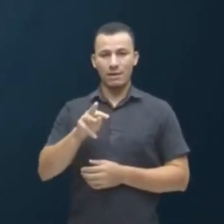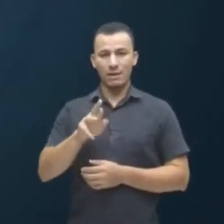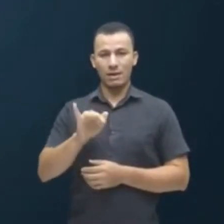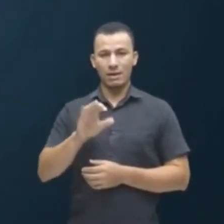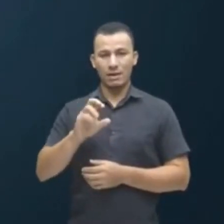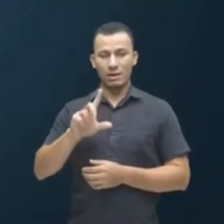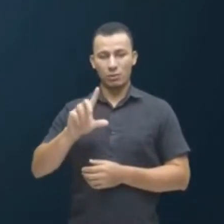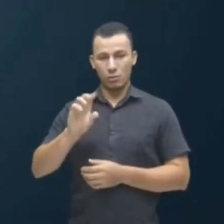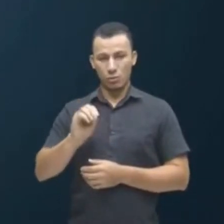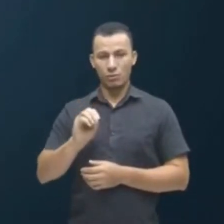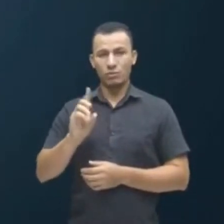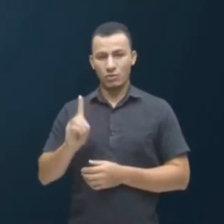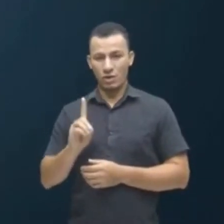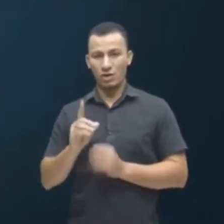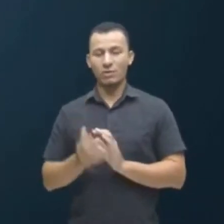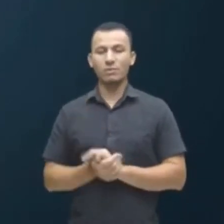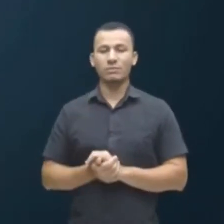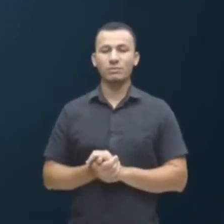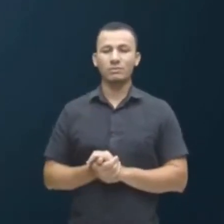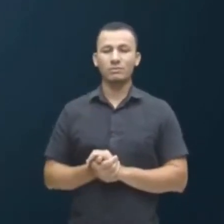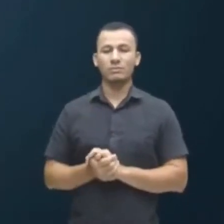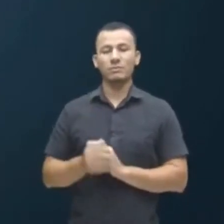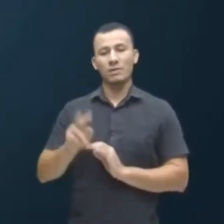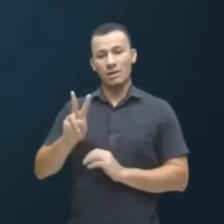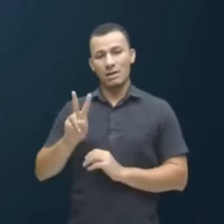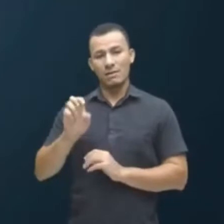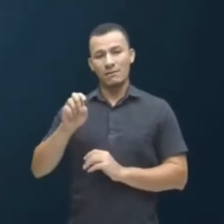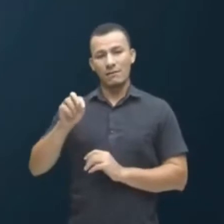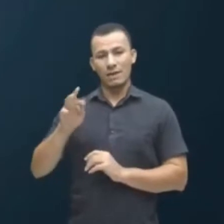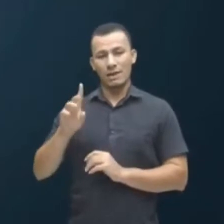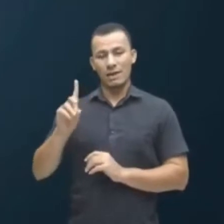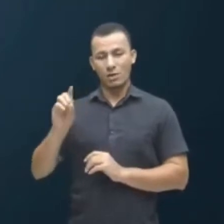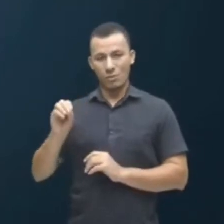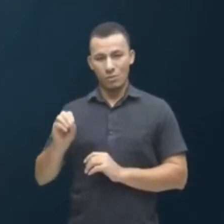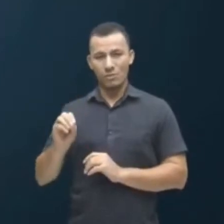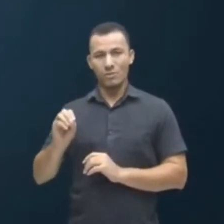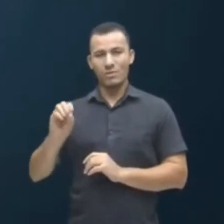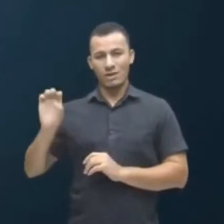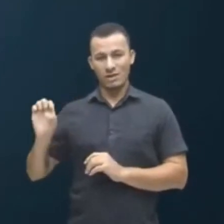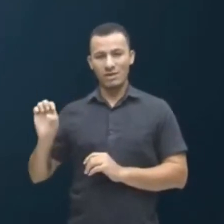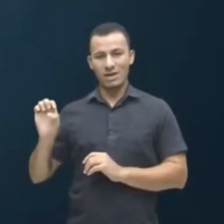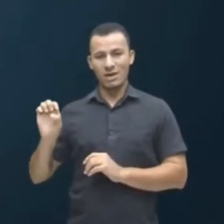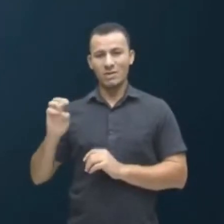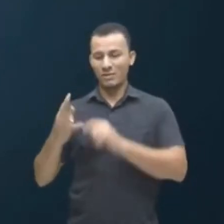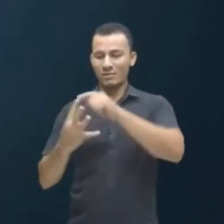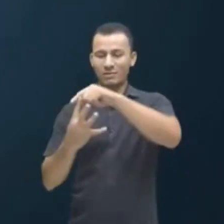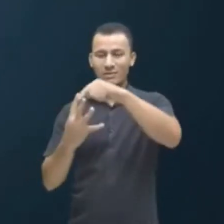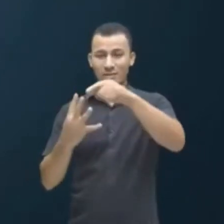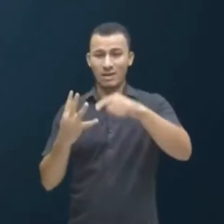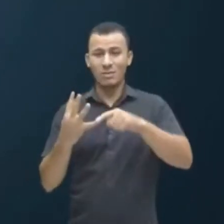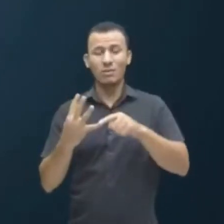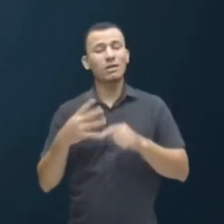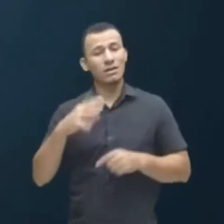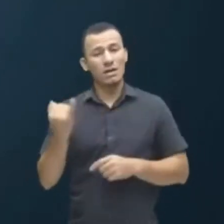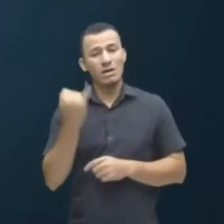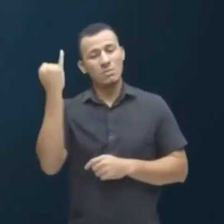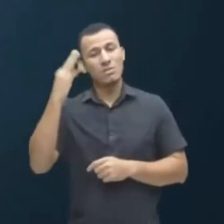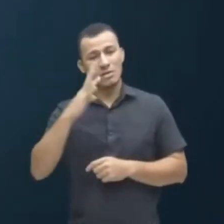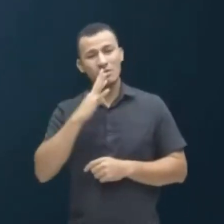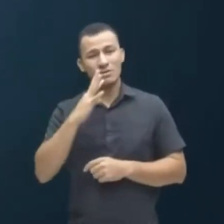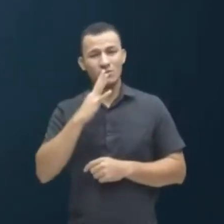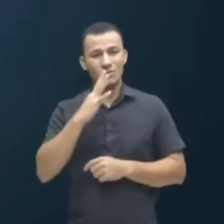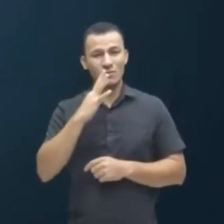átrio esquerdo e ventrículo esquerdo. Isso é muito importante nós conhecermos esses